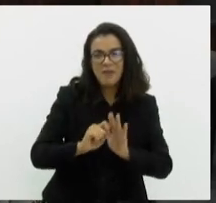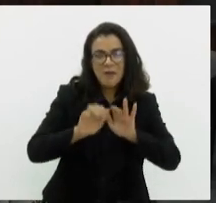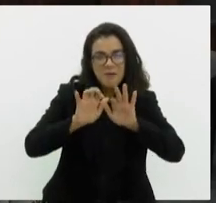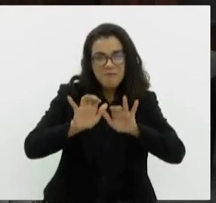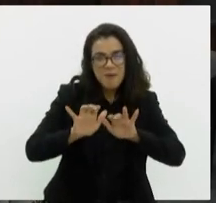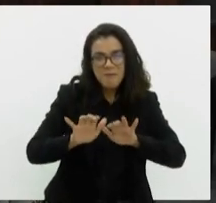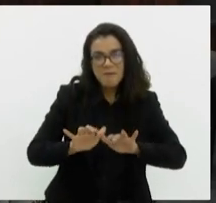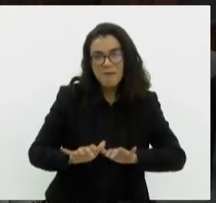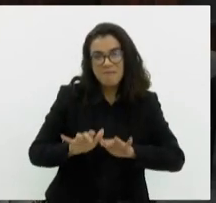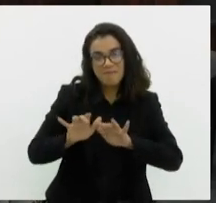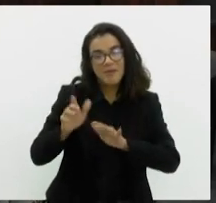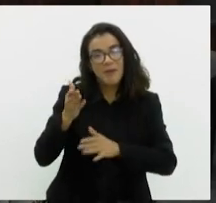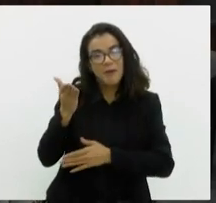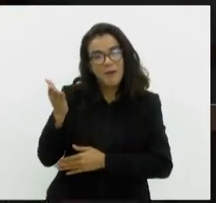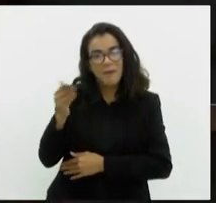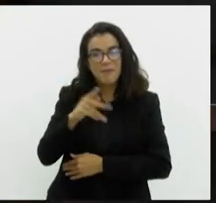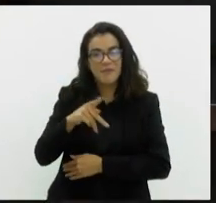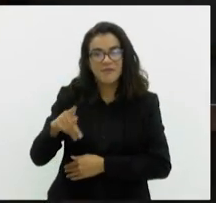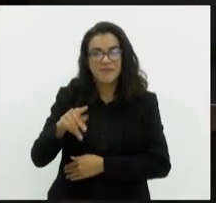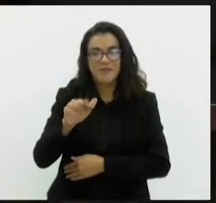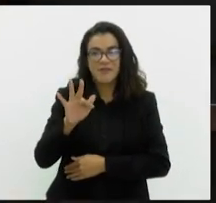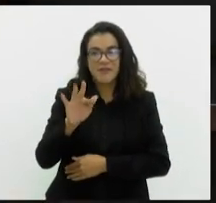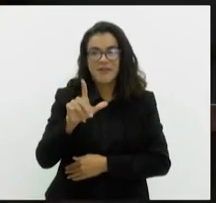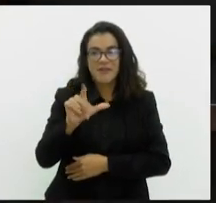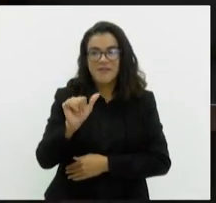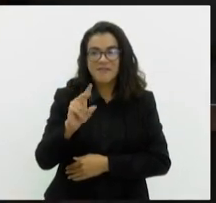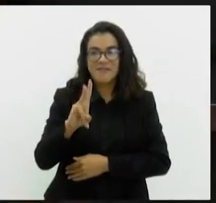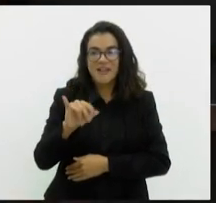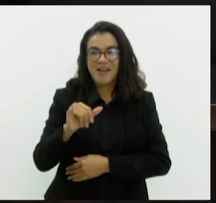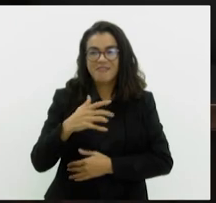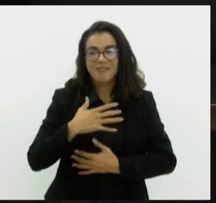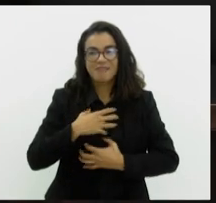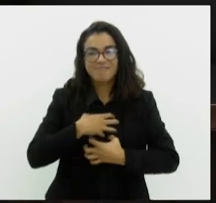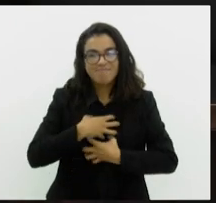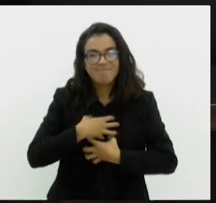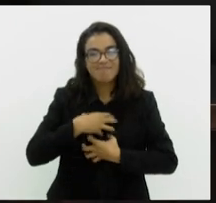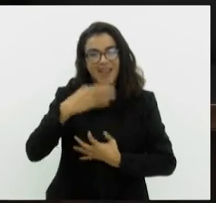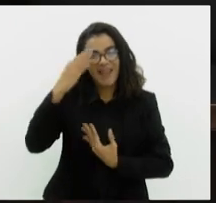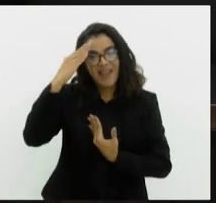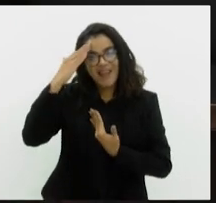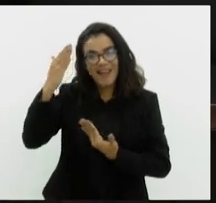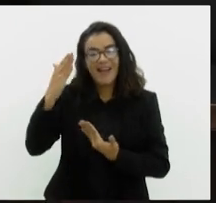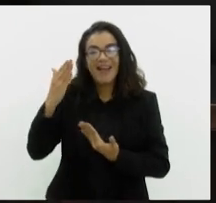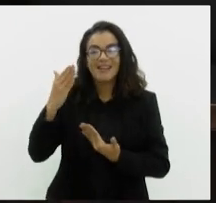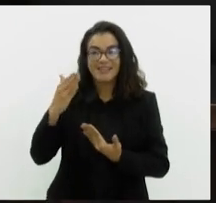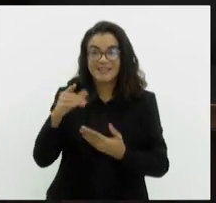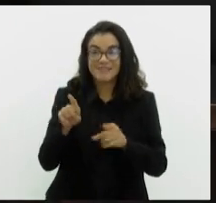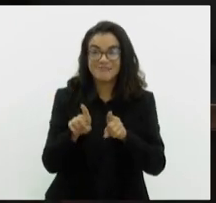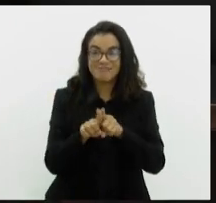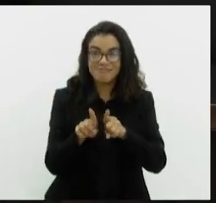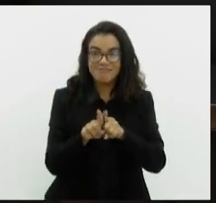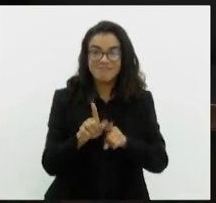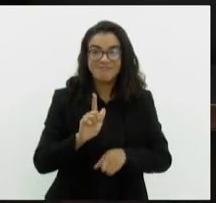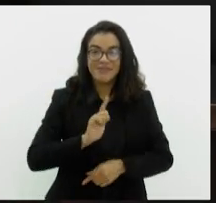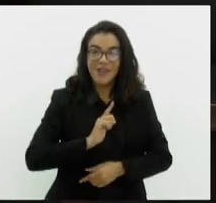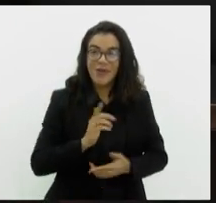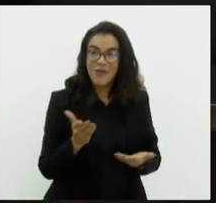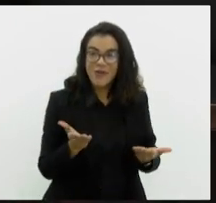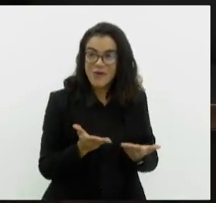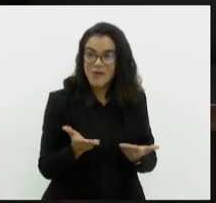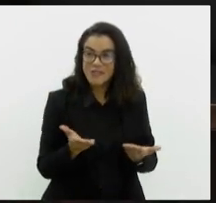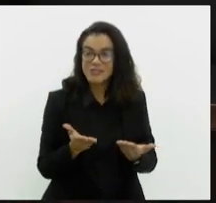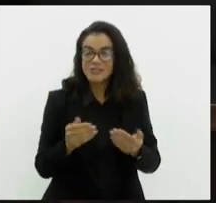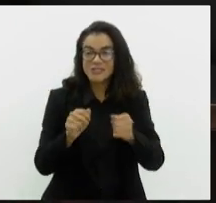Oliveira contribuiu muito nesse processo, então eu sou muito grata. Inclusive, temos aqui hoje, no